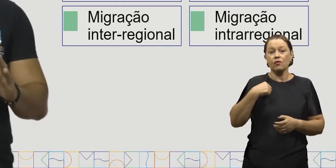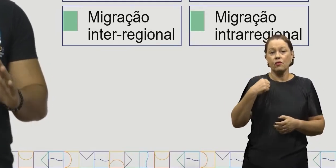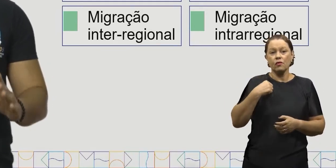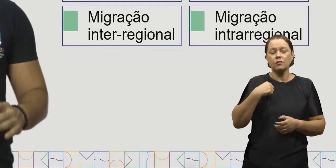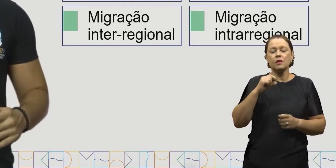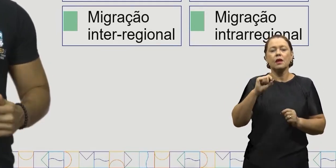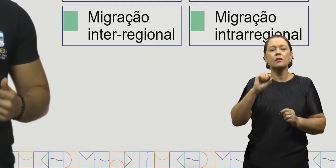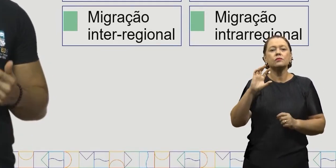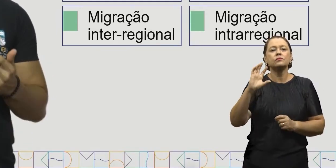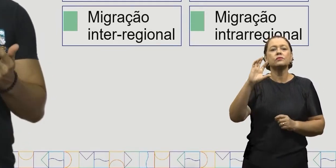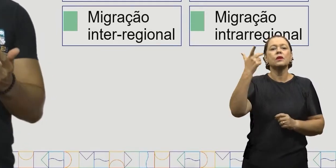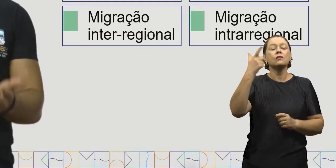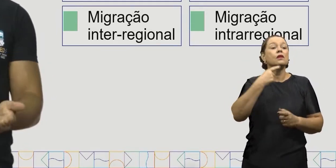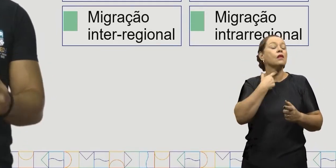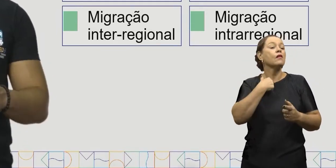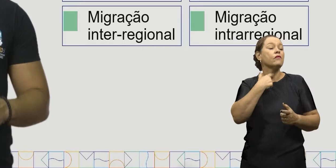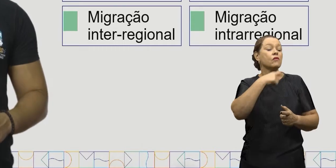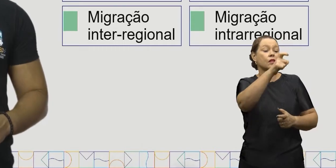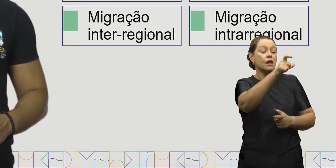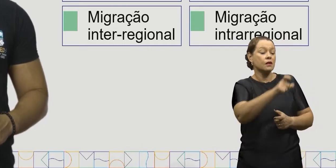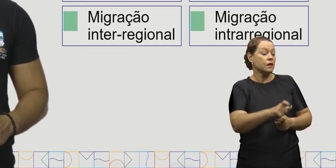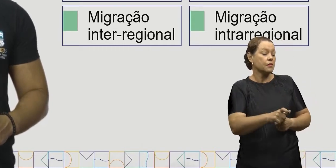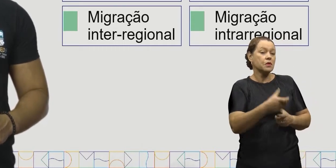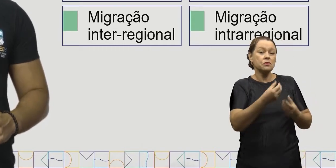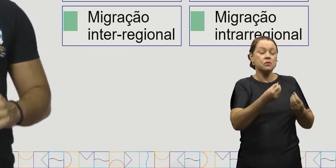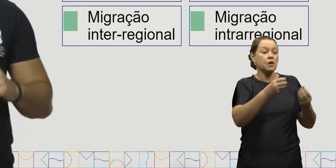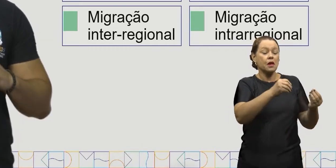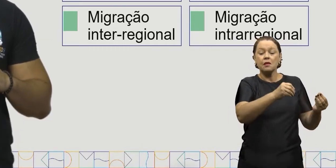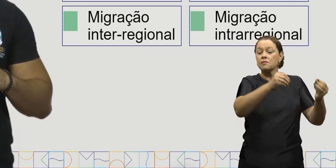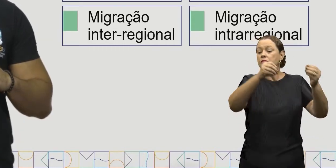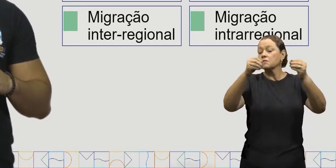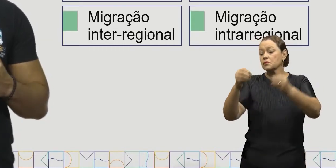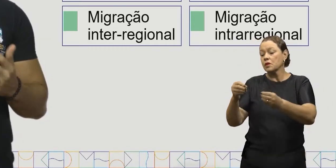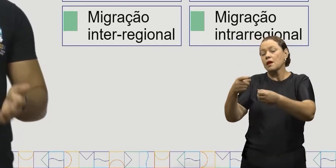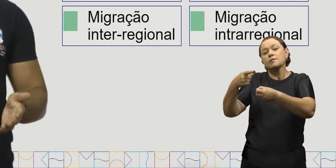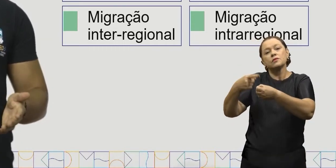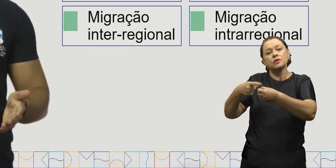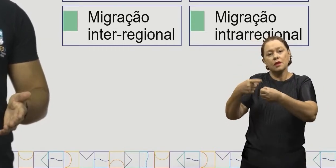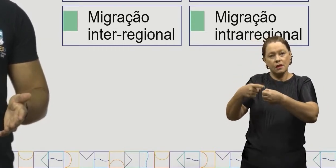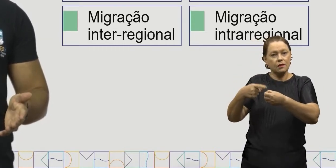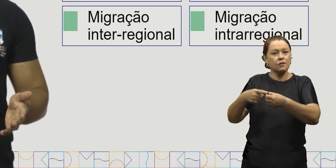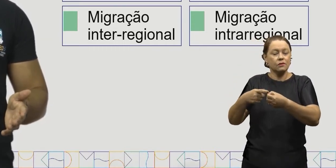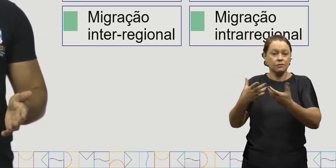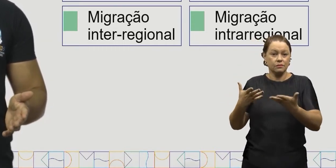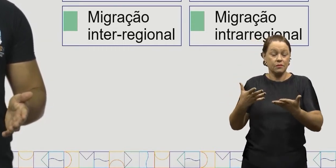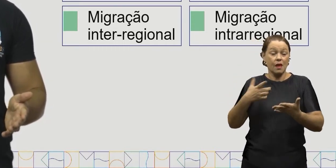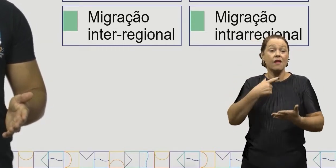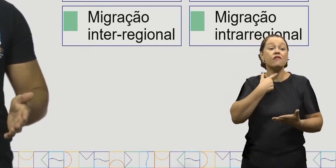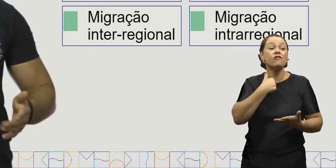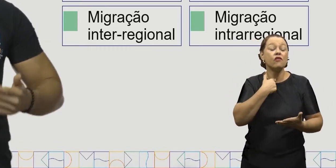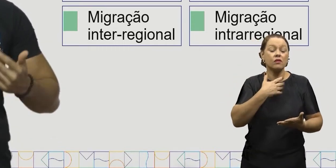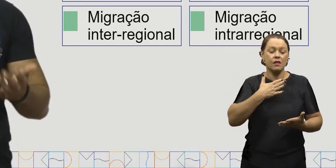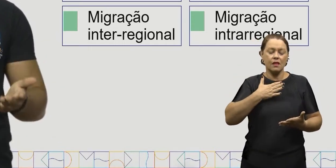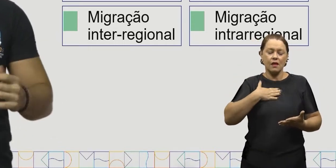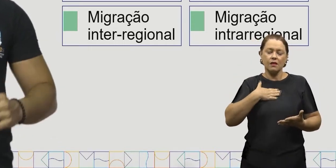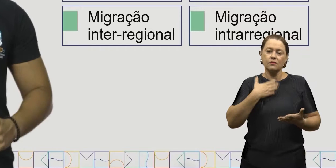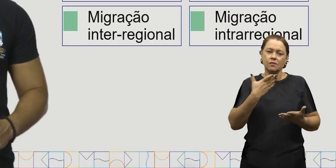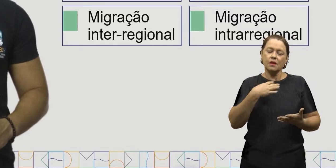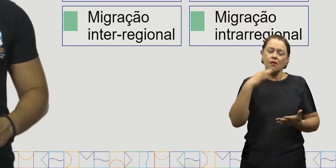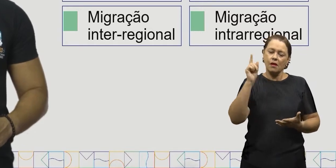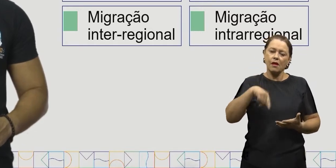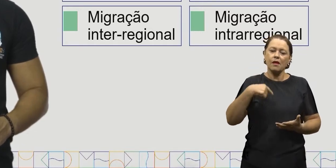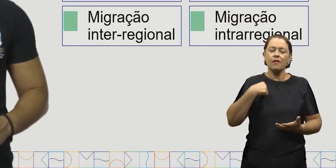quando acontece de acordo com a vontade do indivíduo. Eu quero migrar para o interior. Eu querer, isso é uma